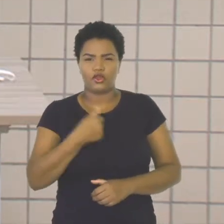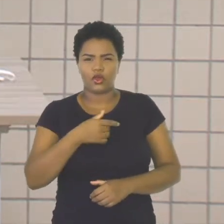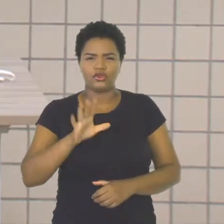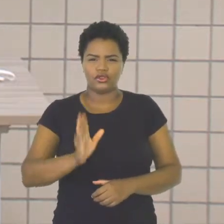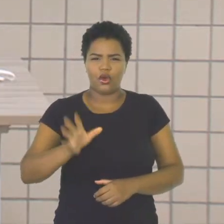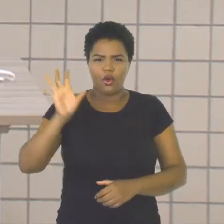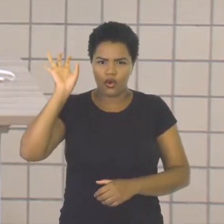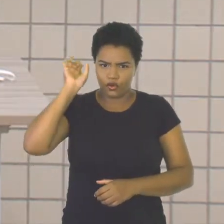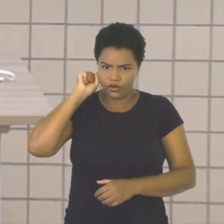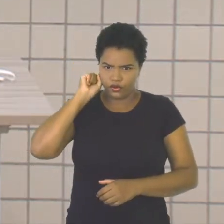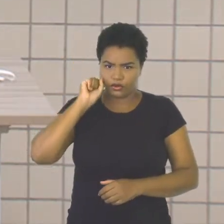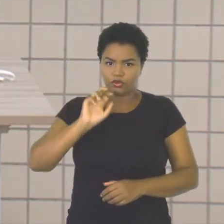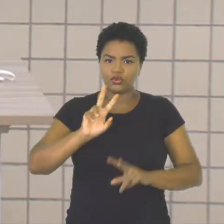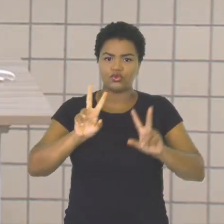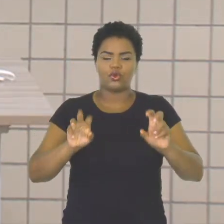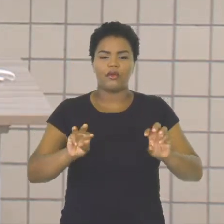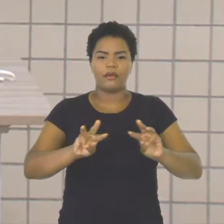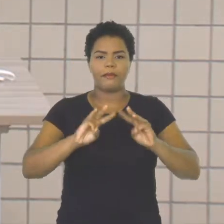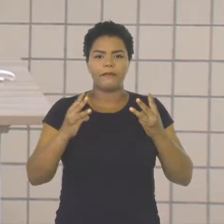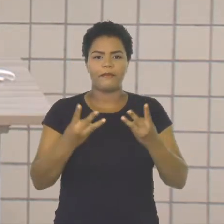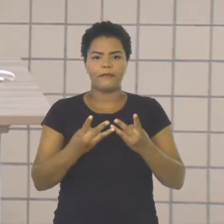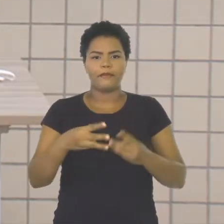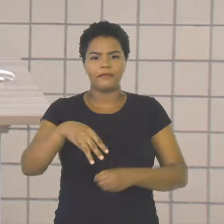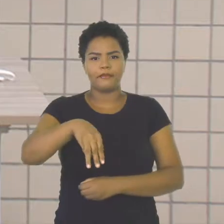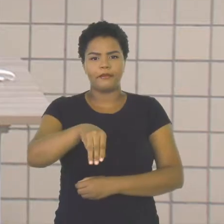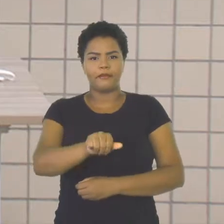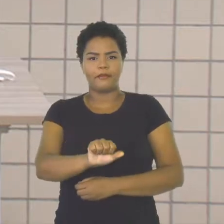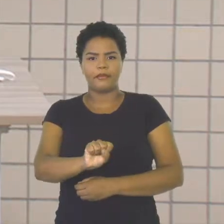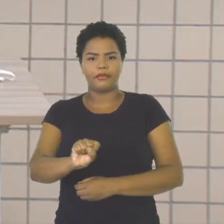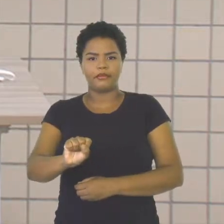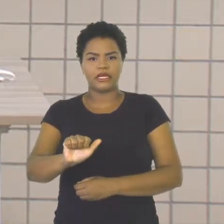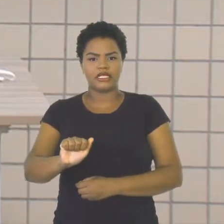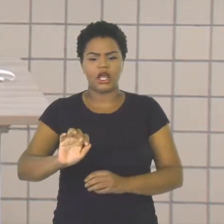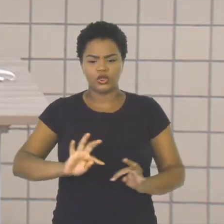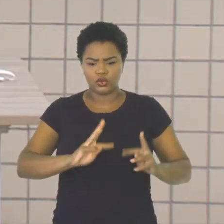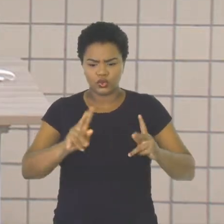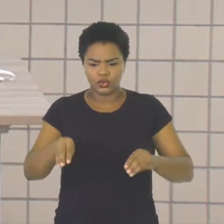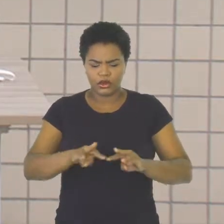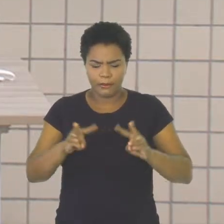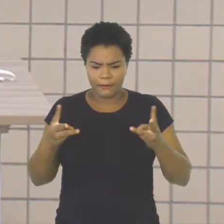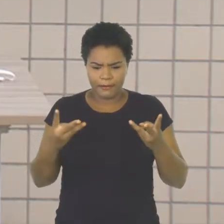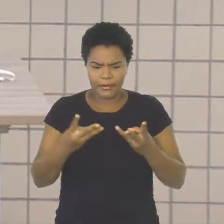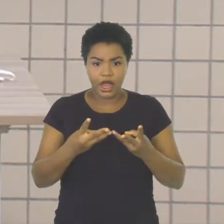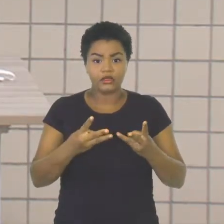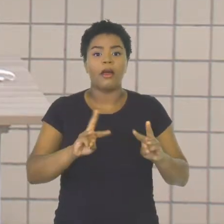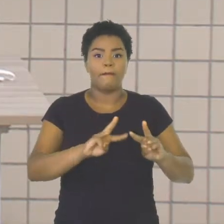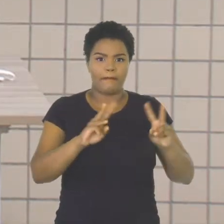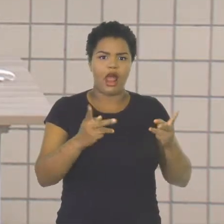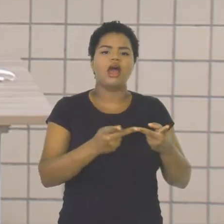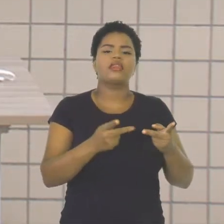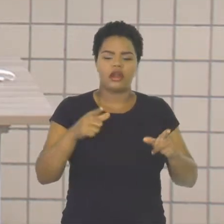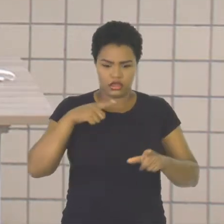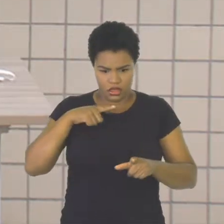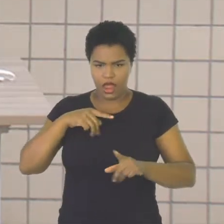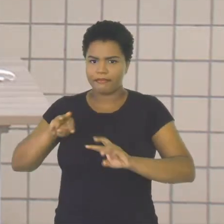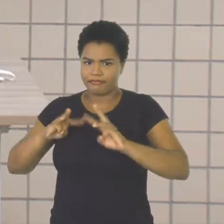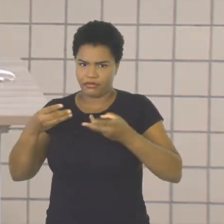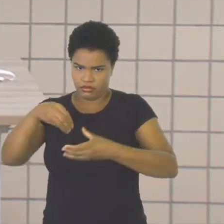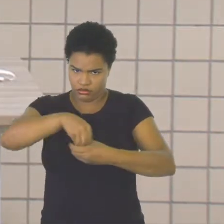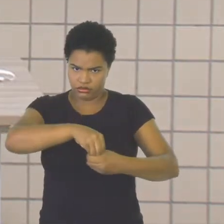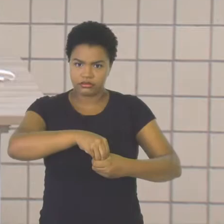falar de massa, né? Tudo que tem massa, tudo que é matéria tem massa. Então, vamos